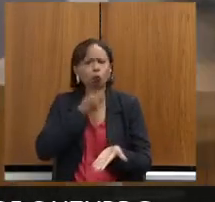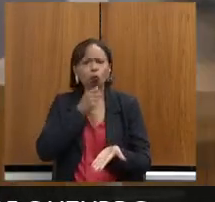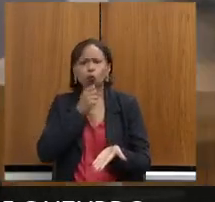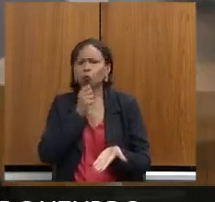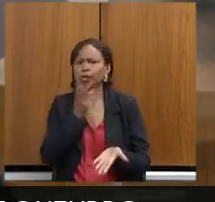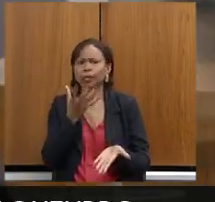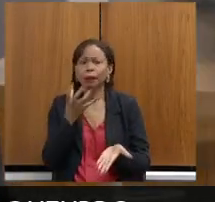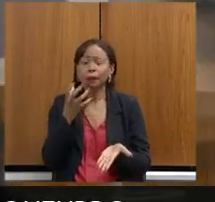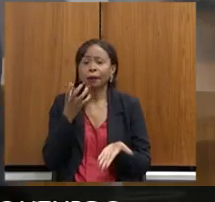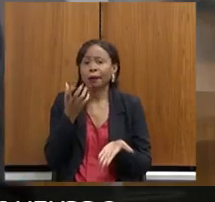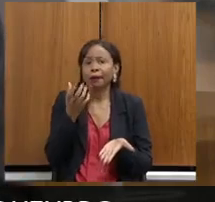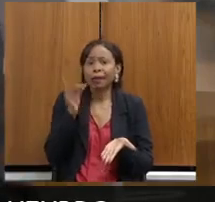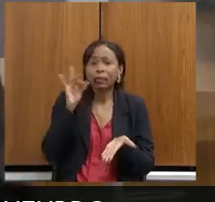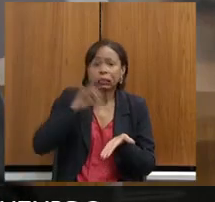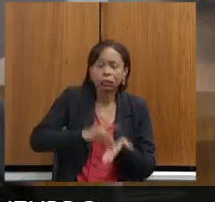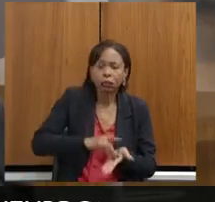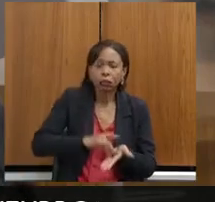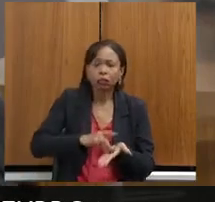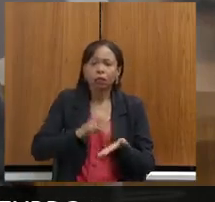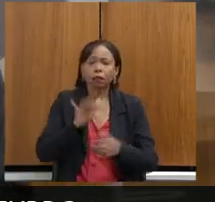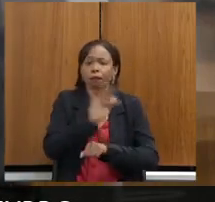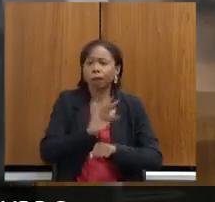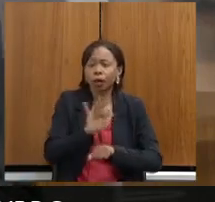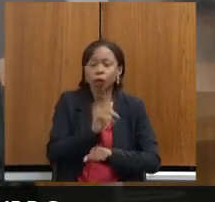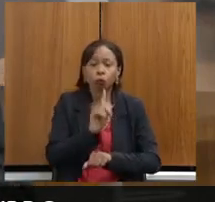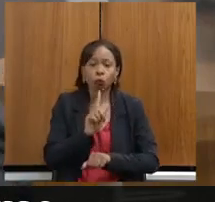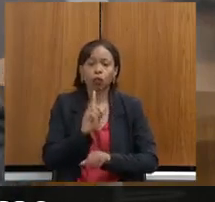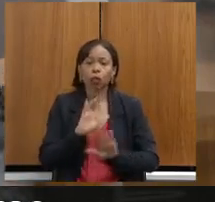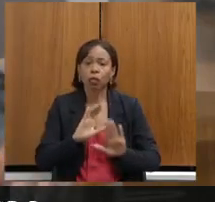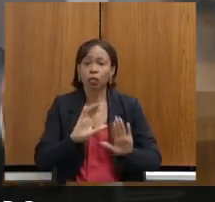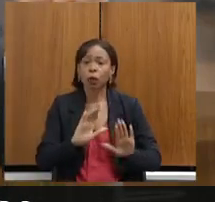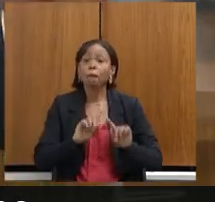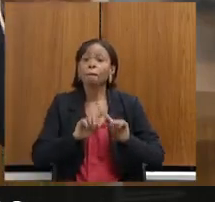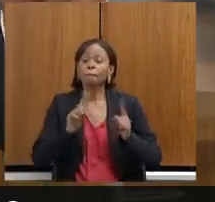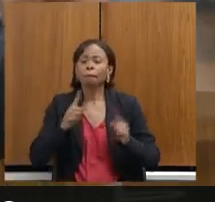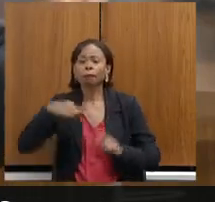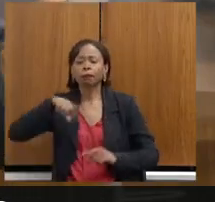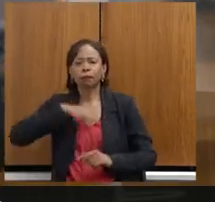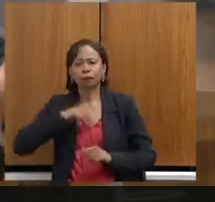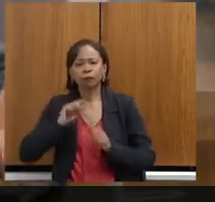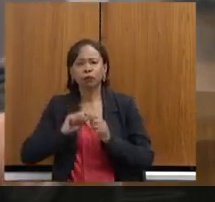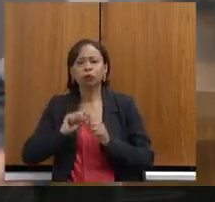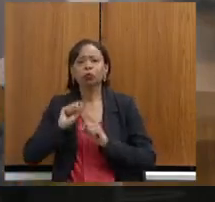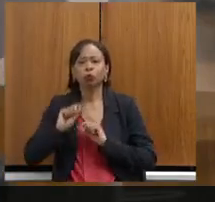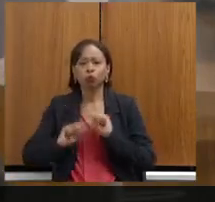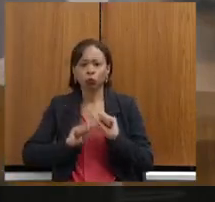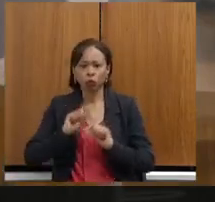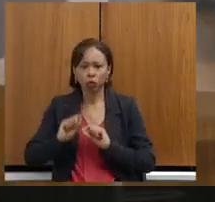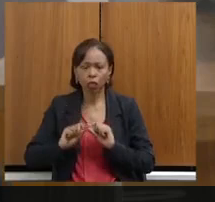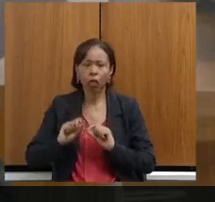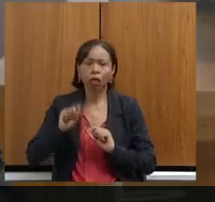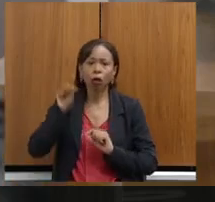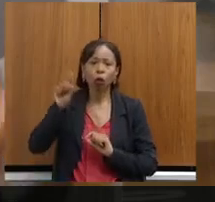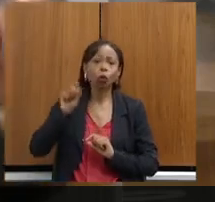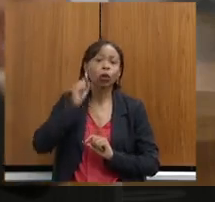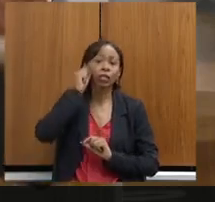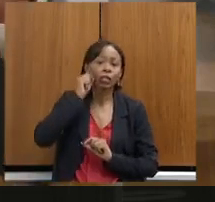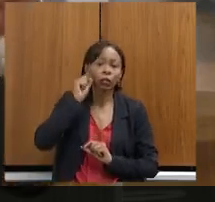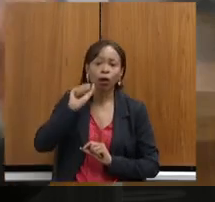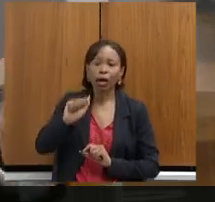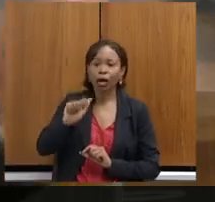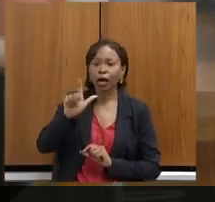podendo receber esse recurso o que é que nós fizemos nós fizemos com que o Senador Alexandre